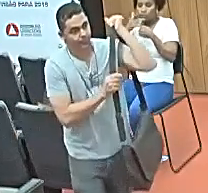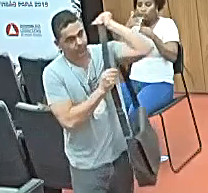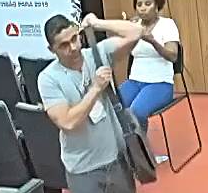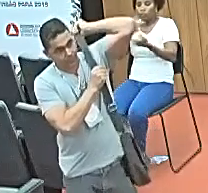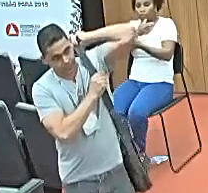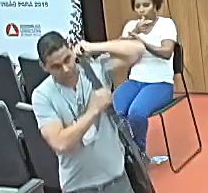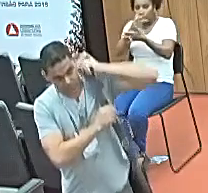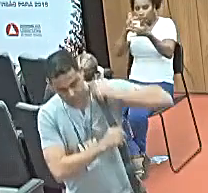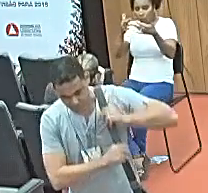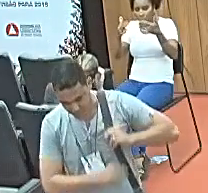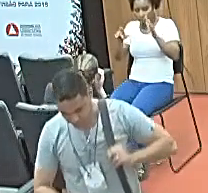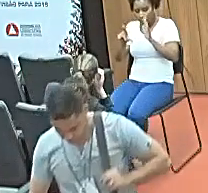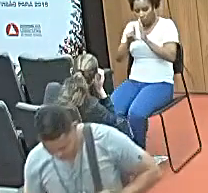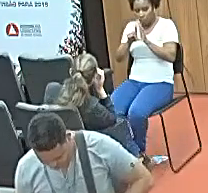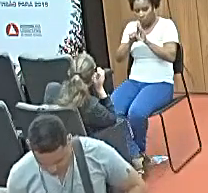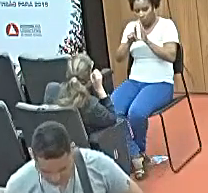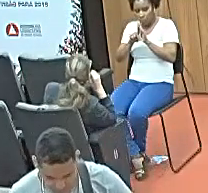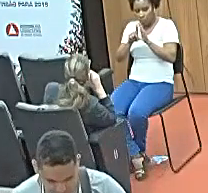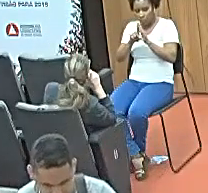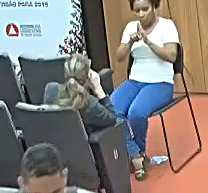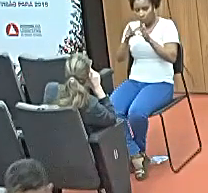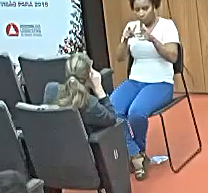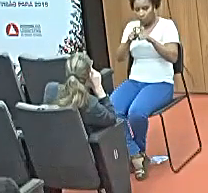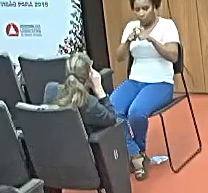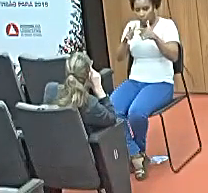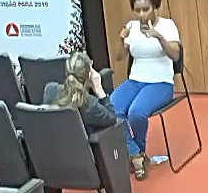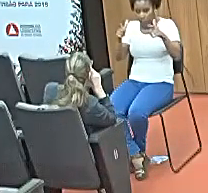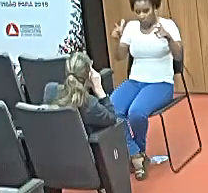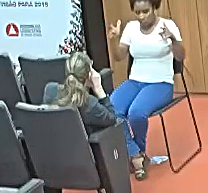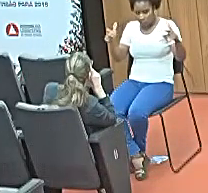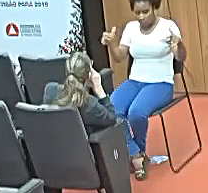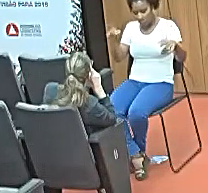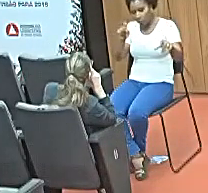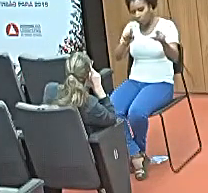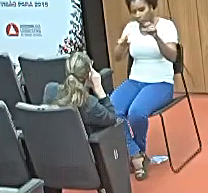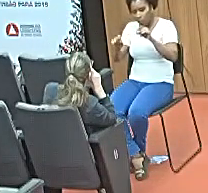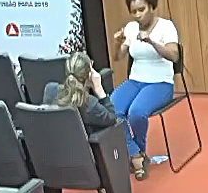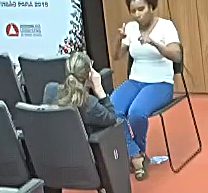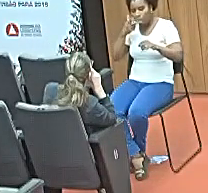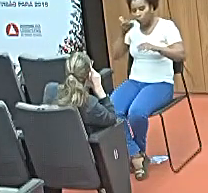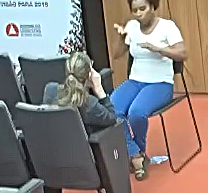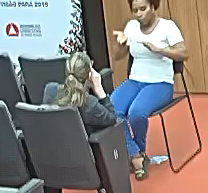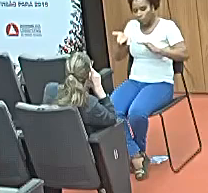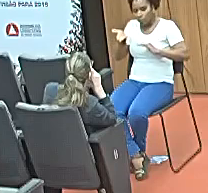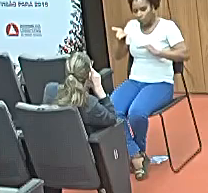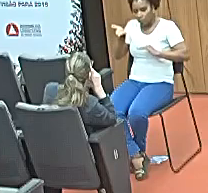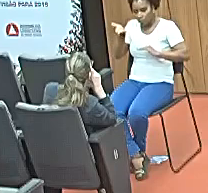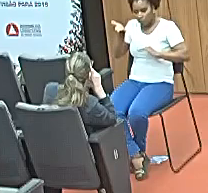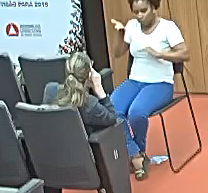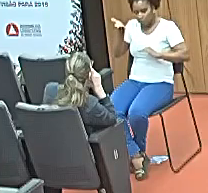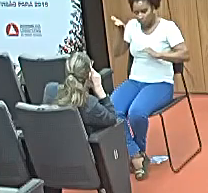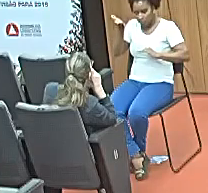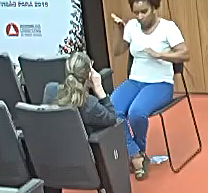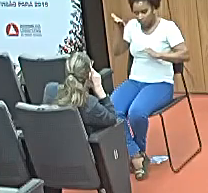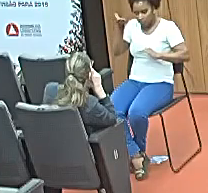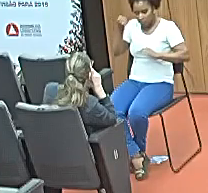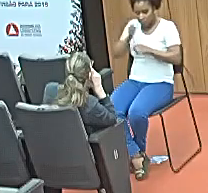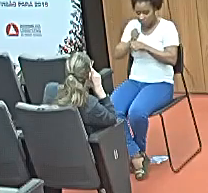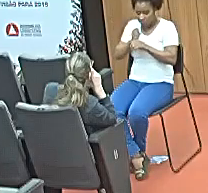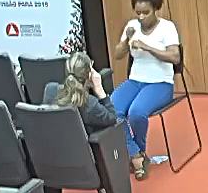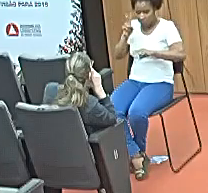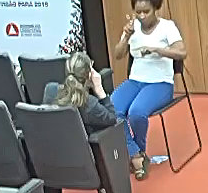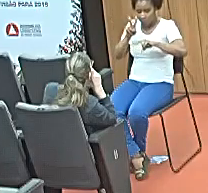destinadas aos cumpridores de alternativas penais e ampliação das metas físicas e financeiras